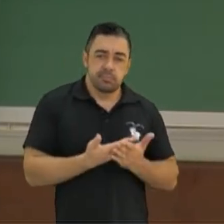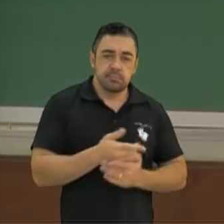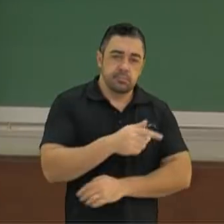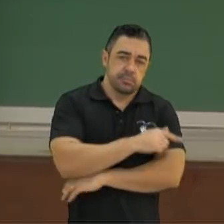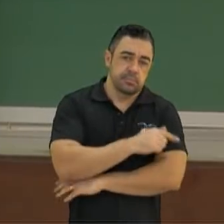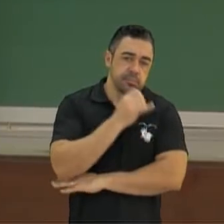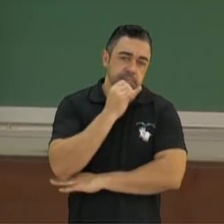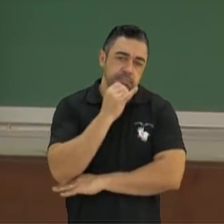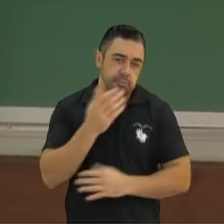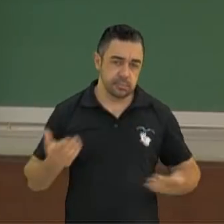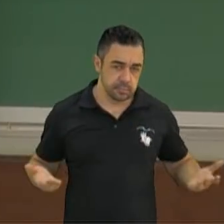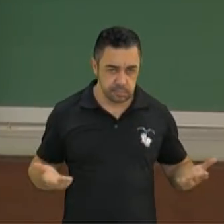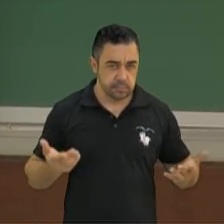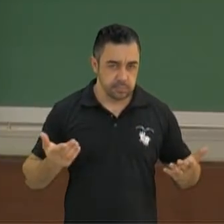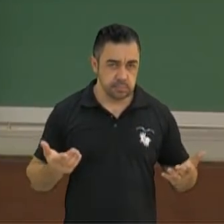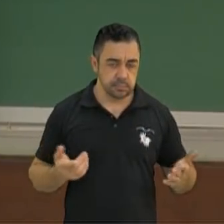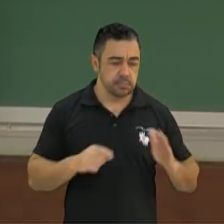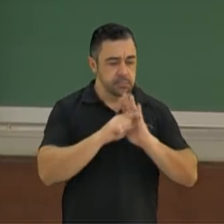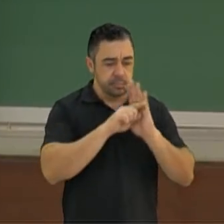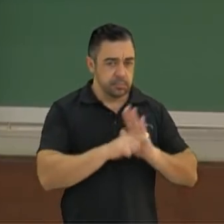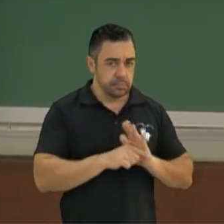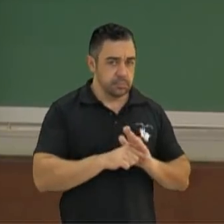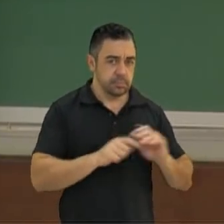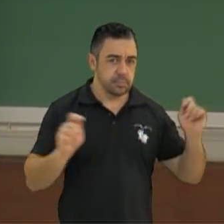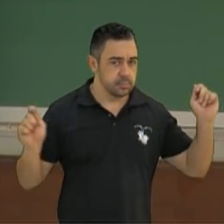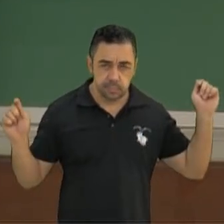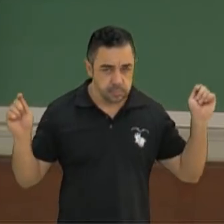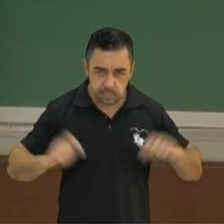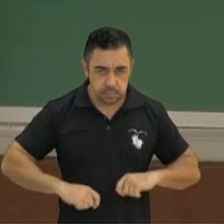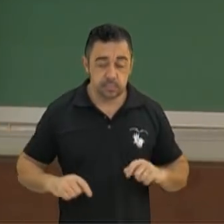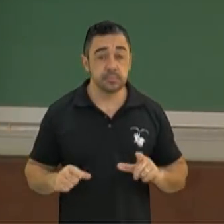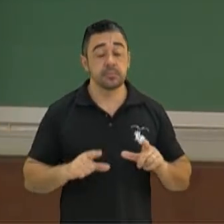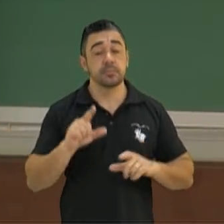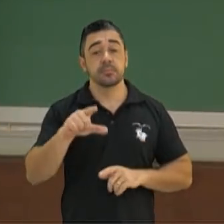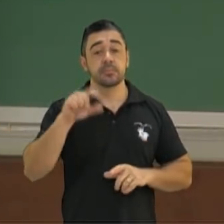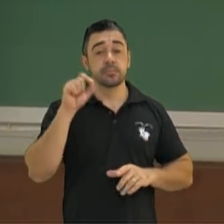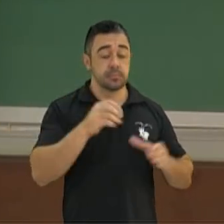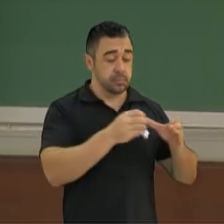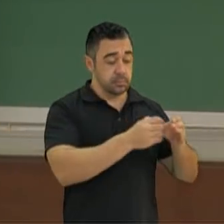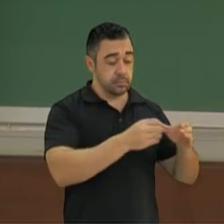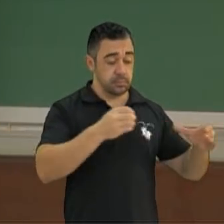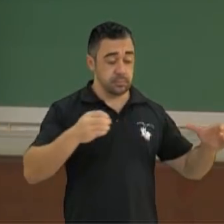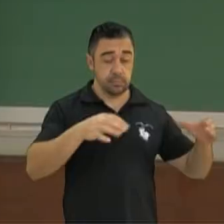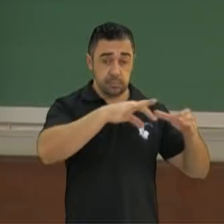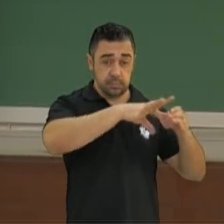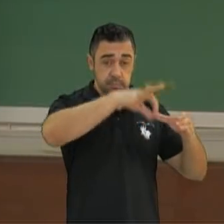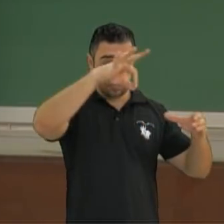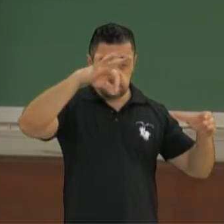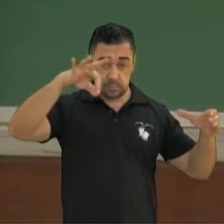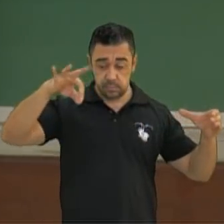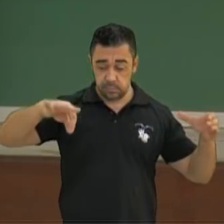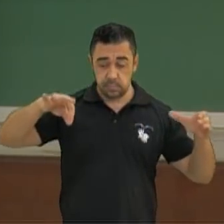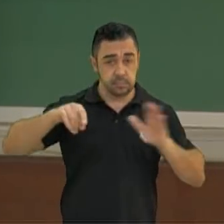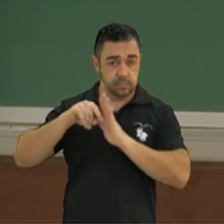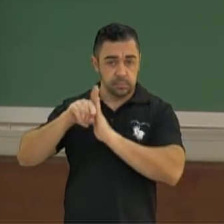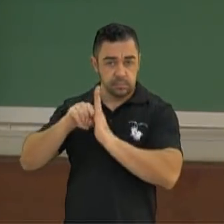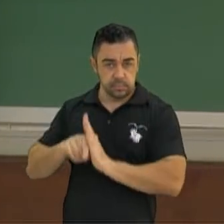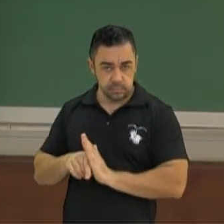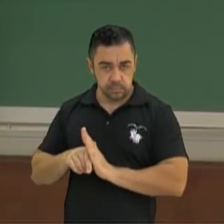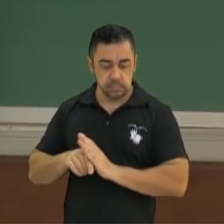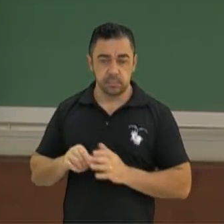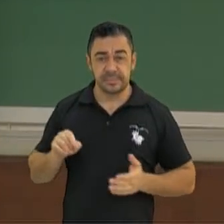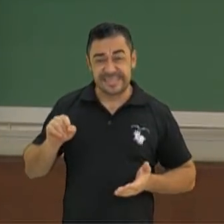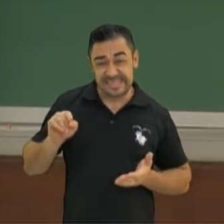por exemplo, e fazer essa pesquisa. Então, você vai escolher só uma quantidade, uma parcela significativa. E